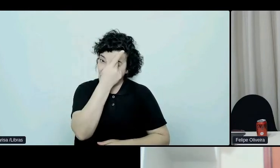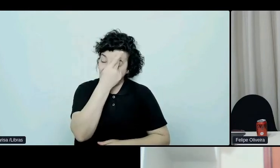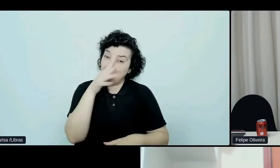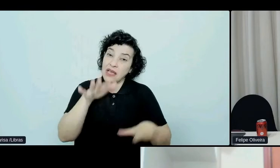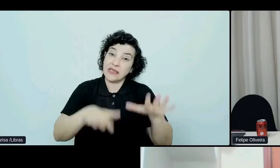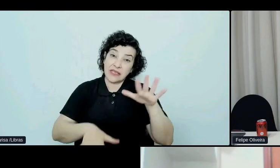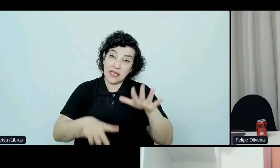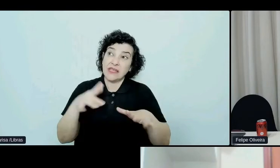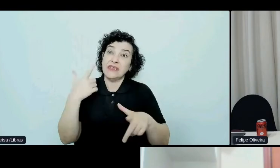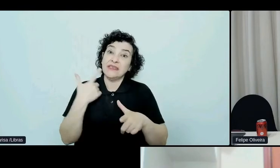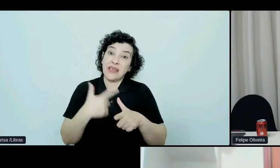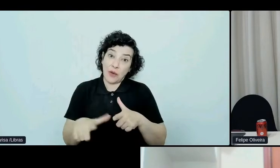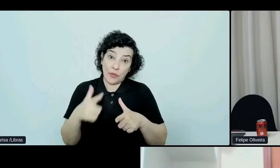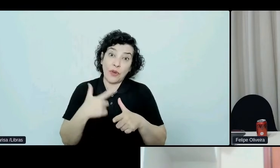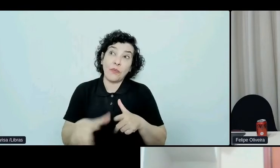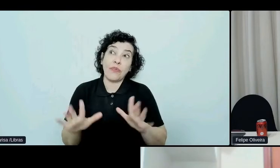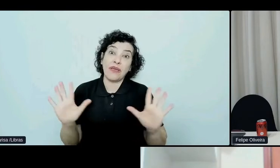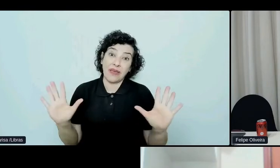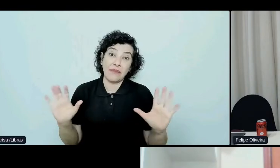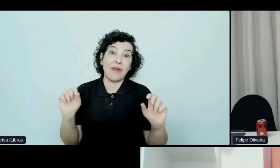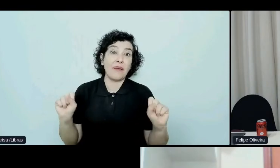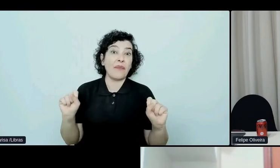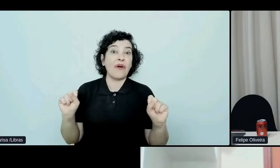né? Outros negativos.